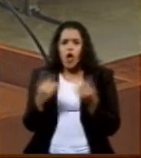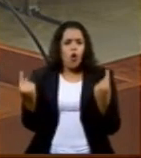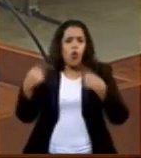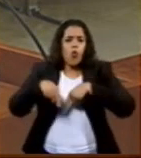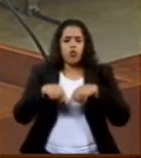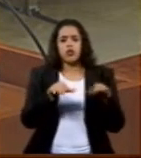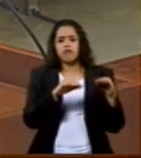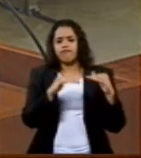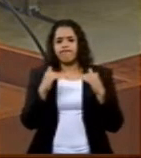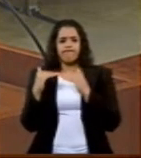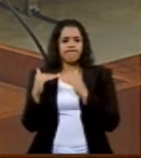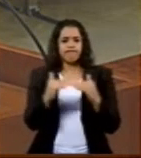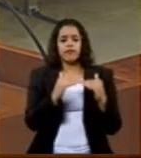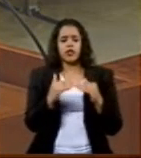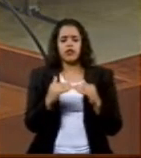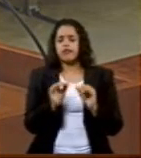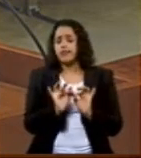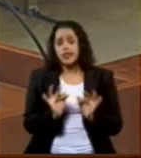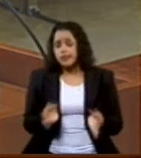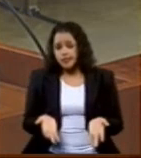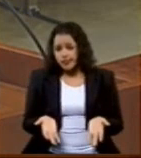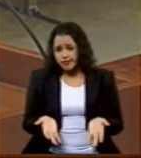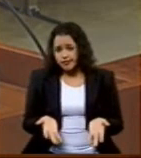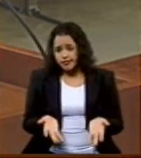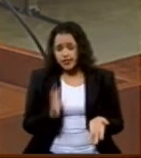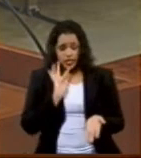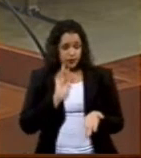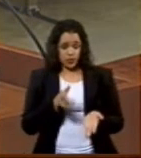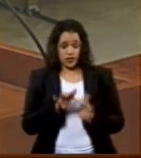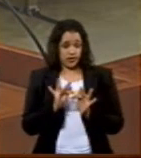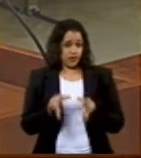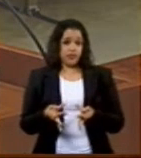isonomia? Por uma questão muito simples.